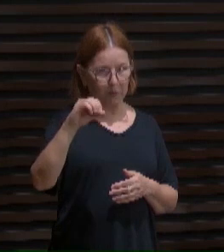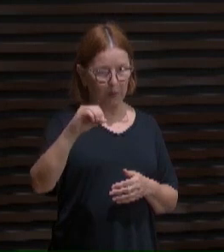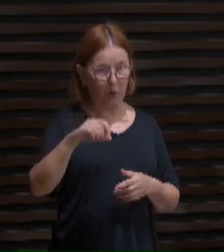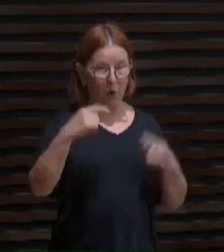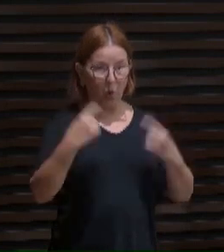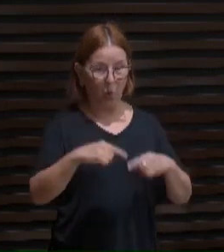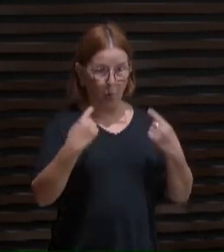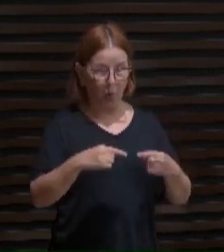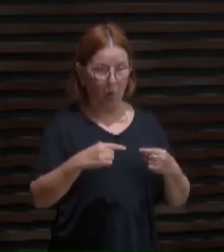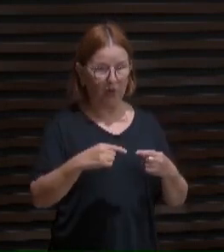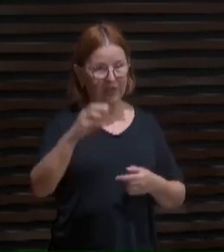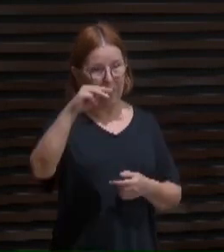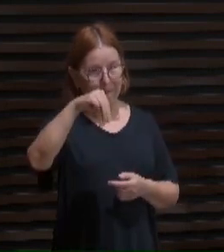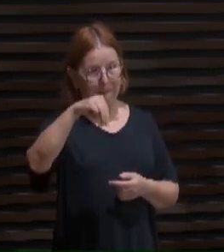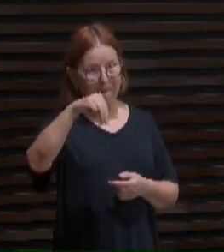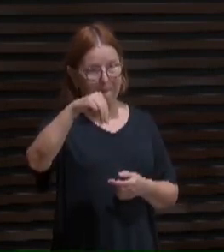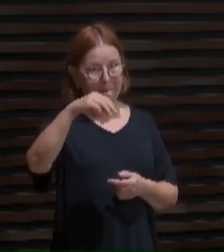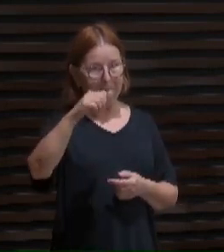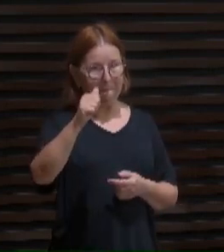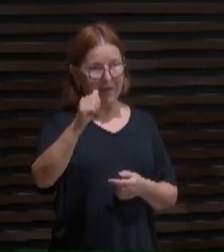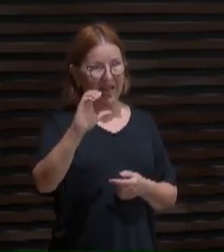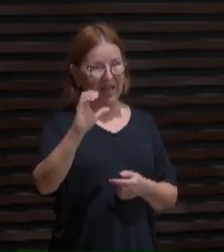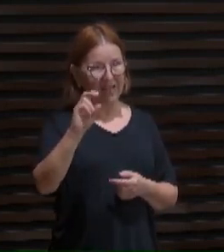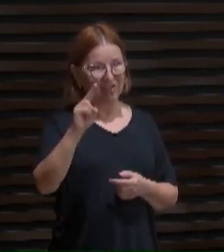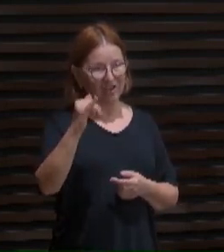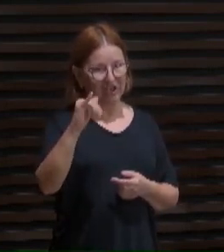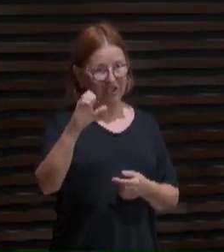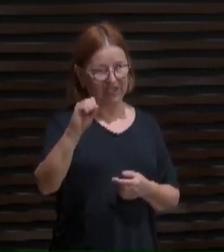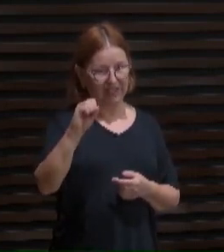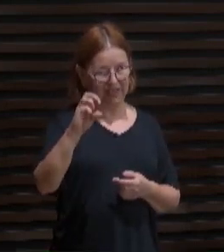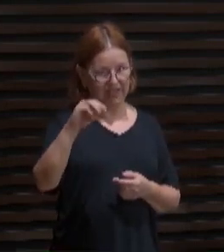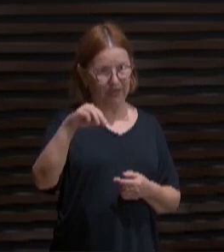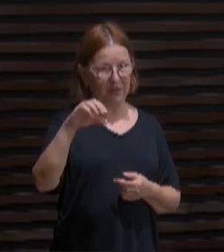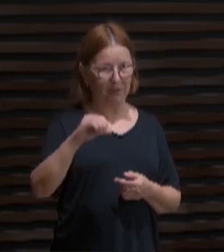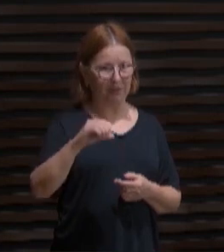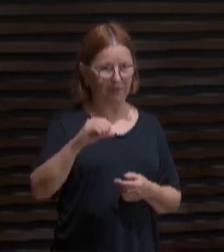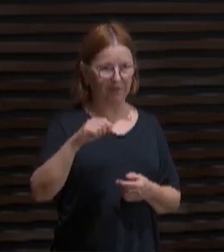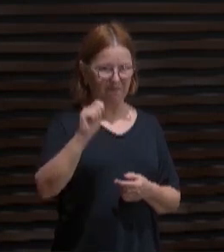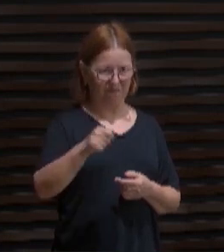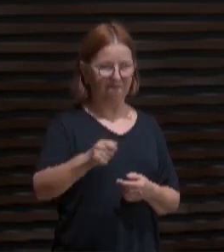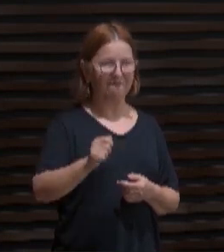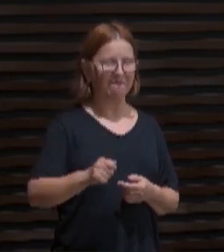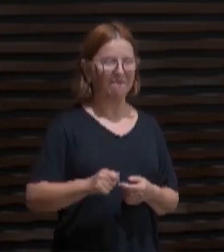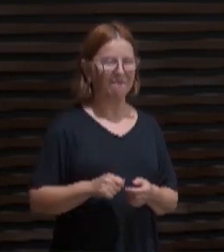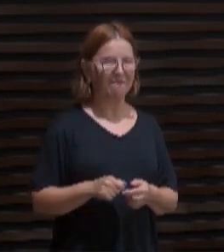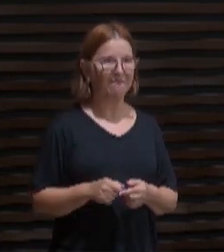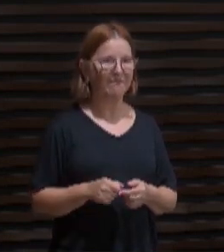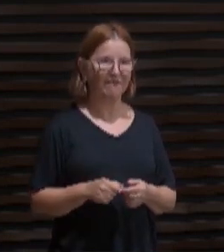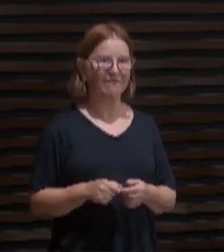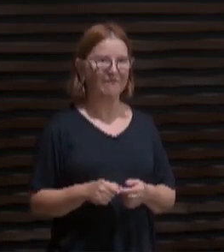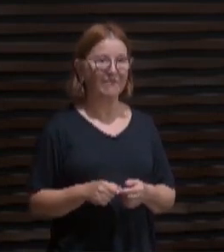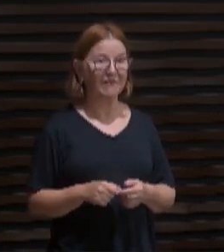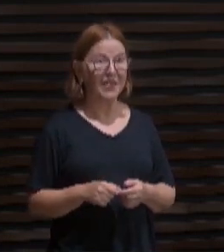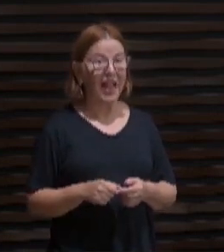homem, negando o seu papel. Este é o modelo que eu entendo que Paulo